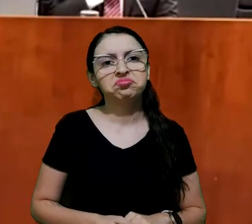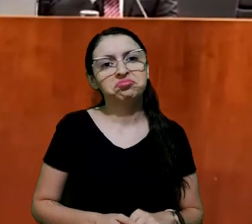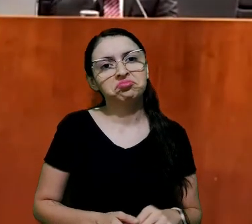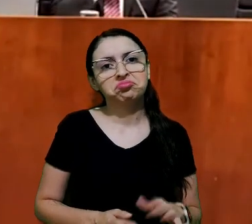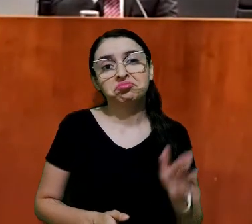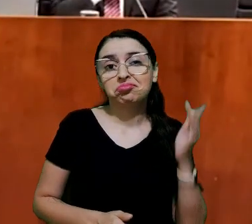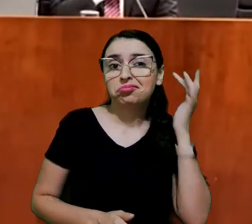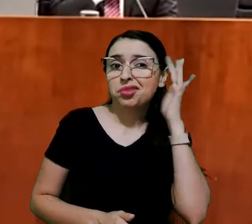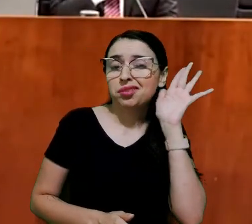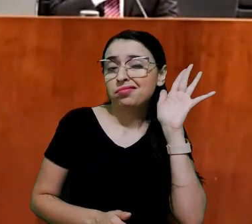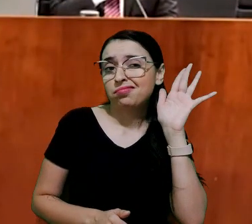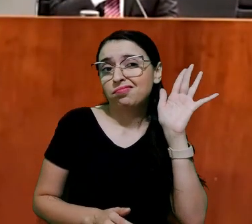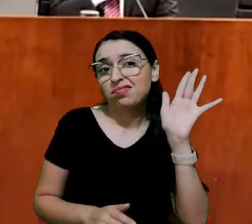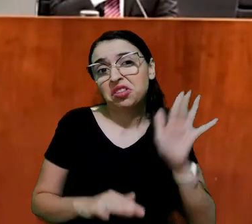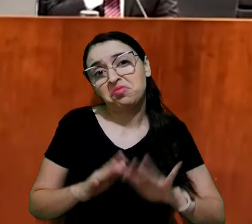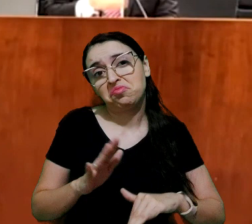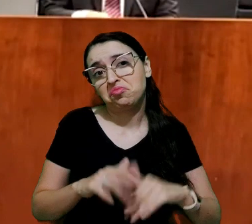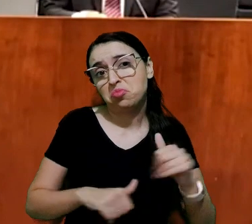não mais.